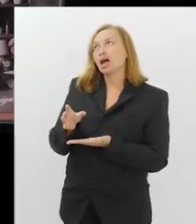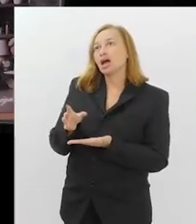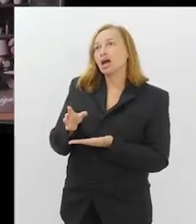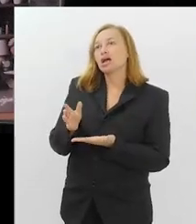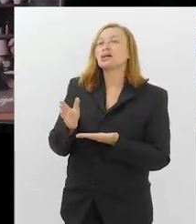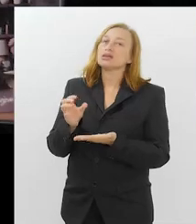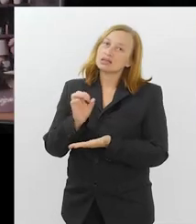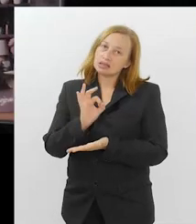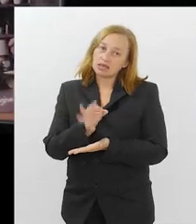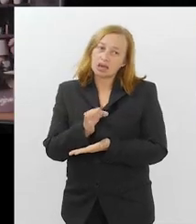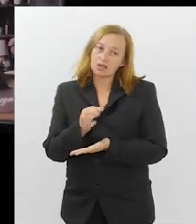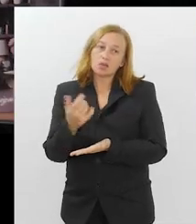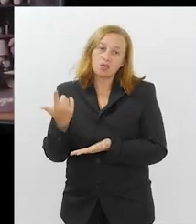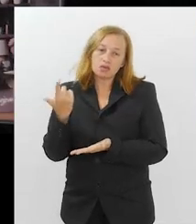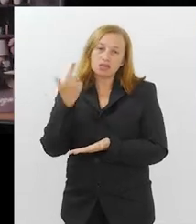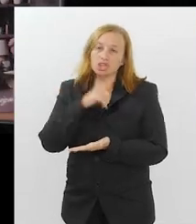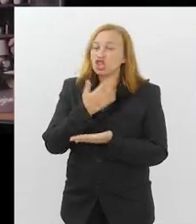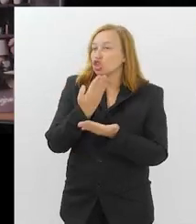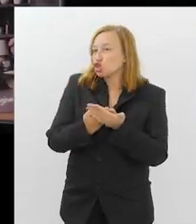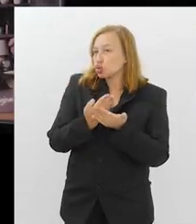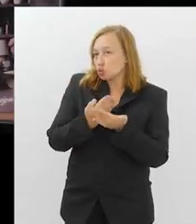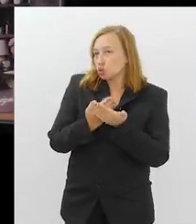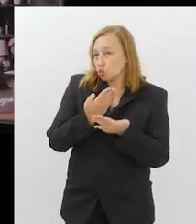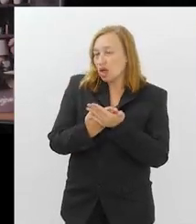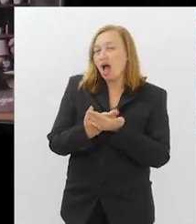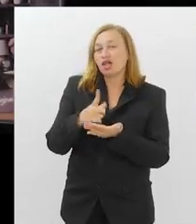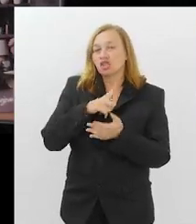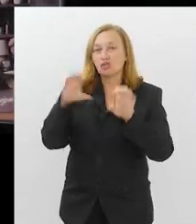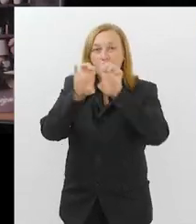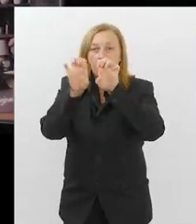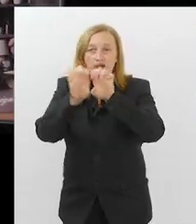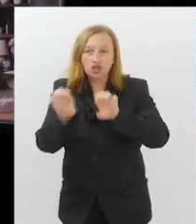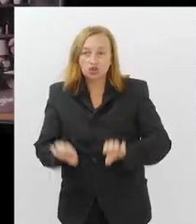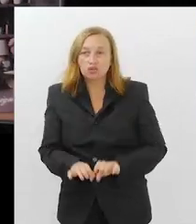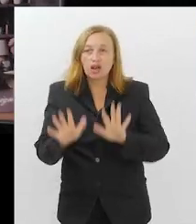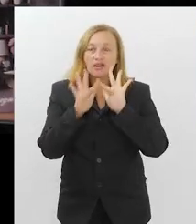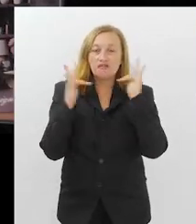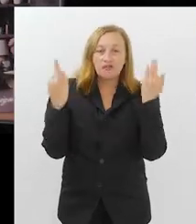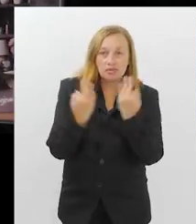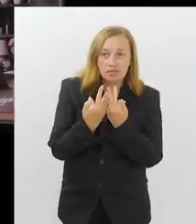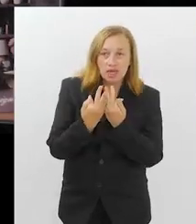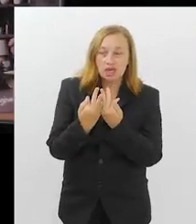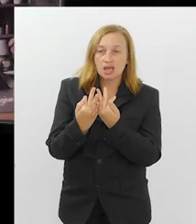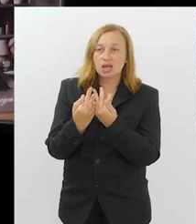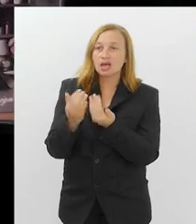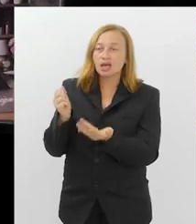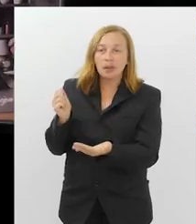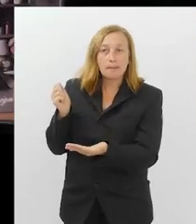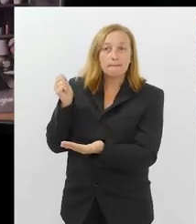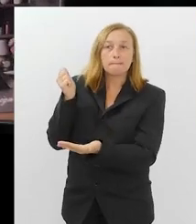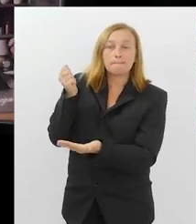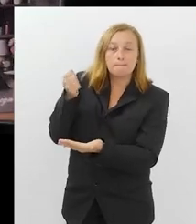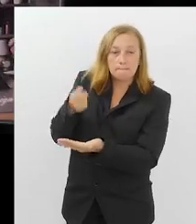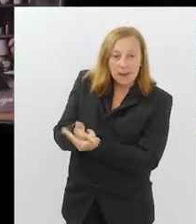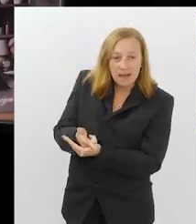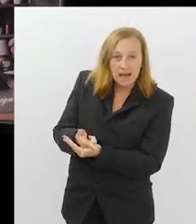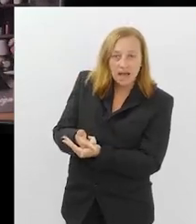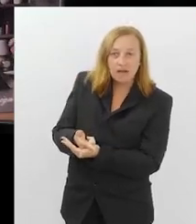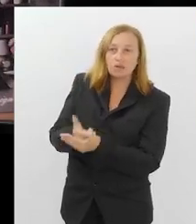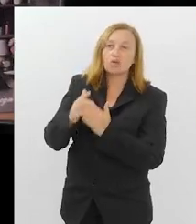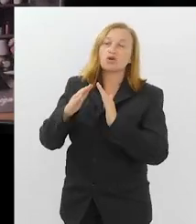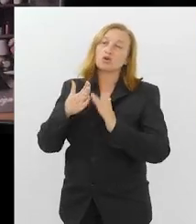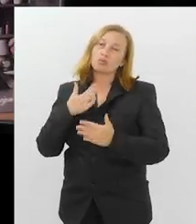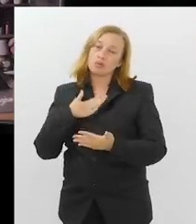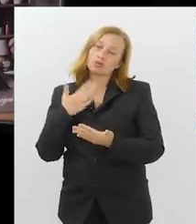tive condições de estudar, eu tive uma família estruturada, mesmo pobre, mas que me deram condições